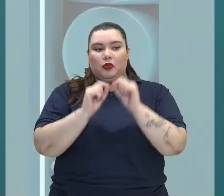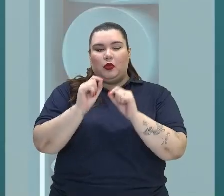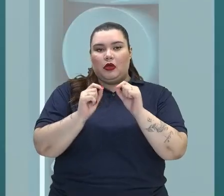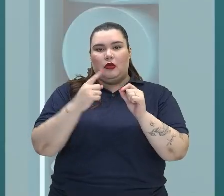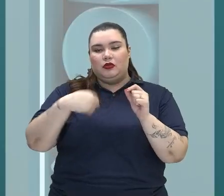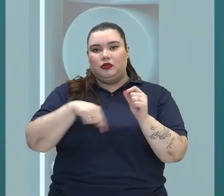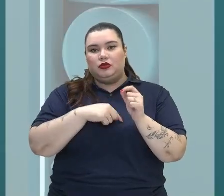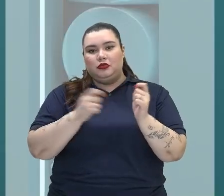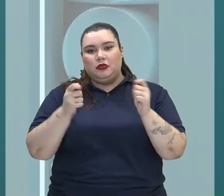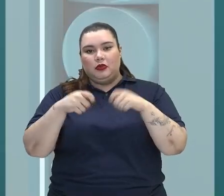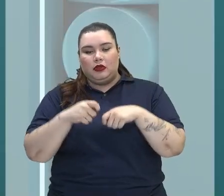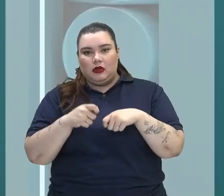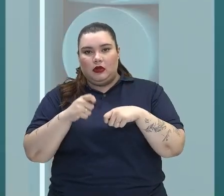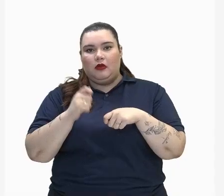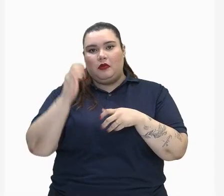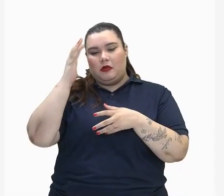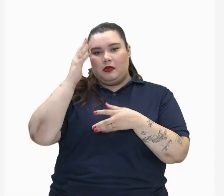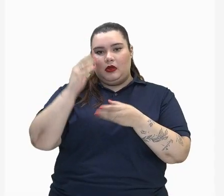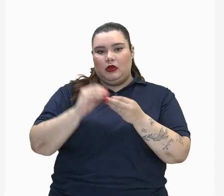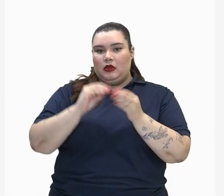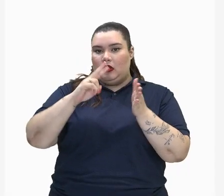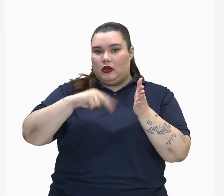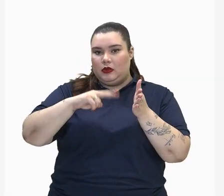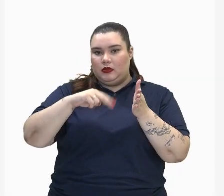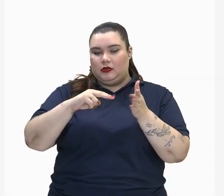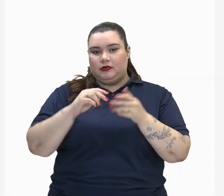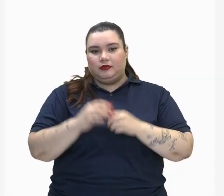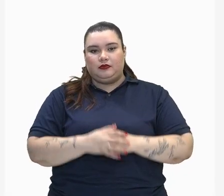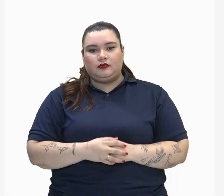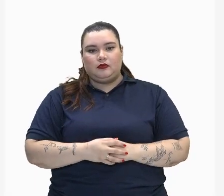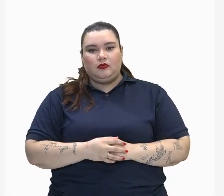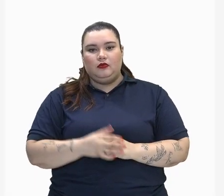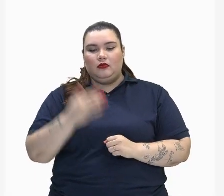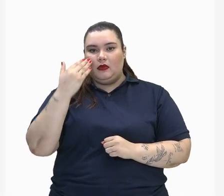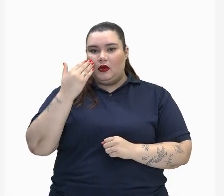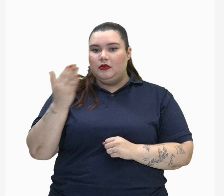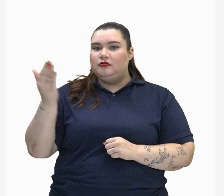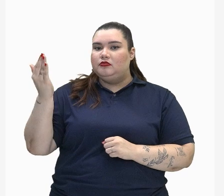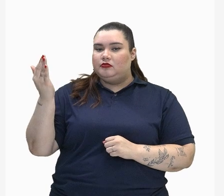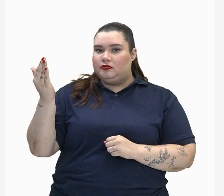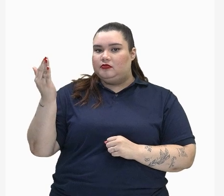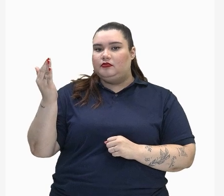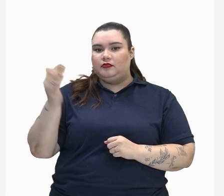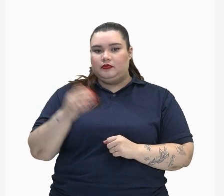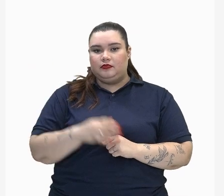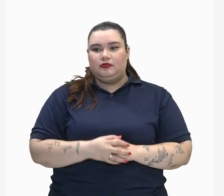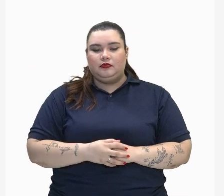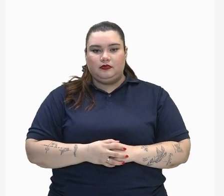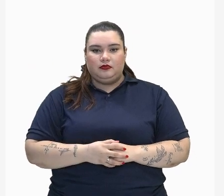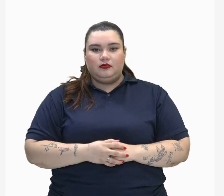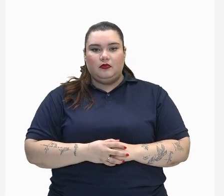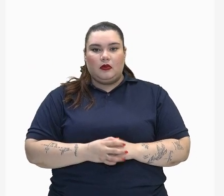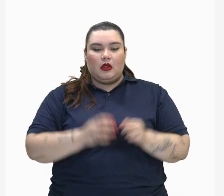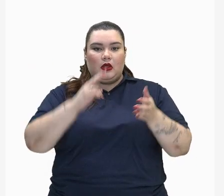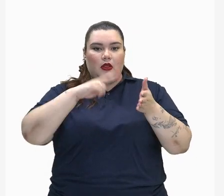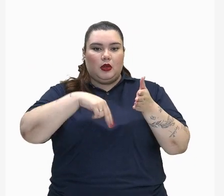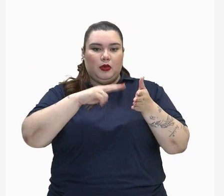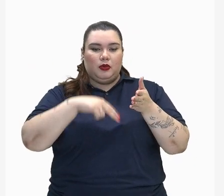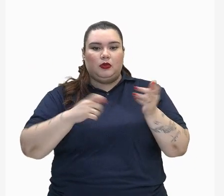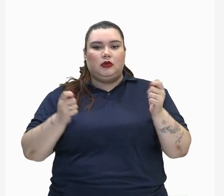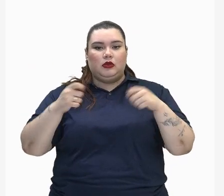podemos encontrar em uma leitura. Então, nós podemos, né,